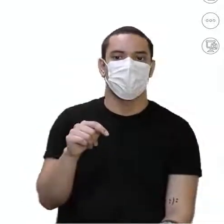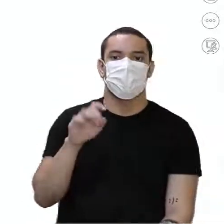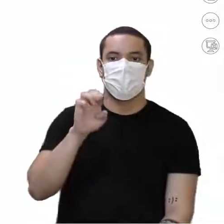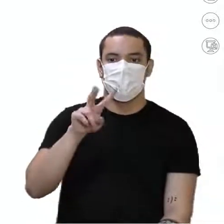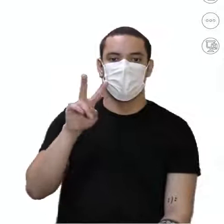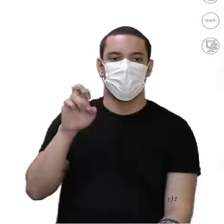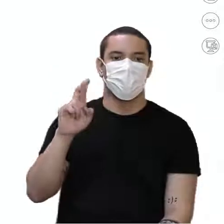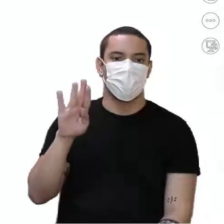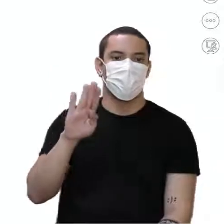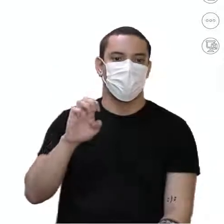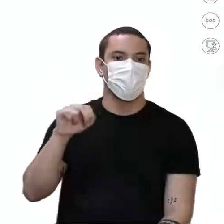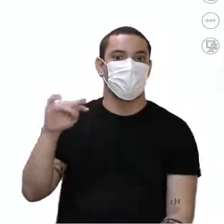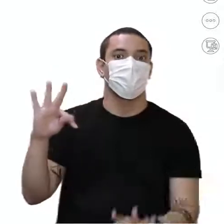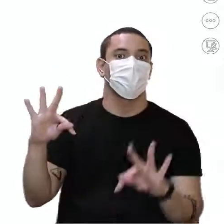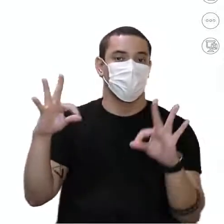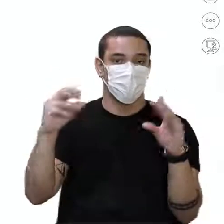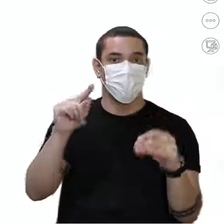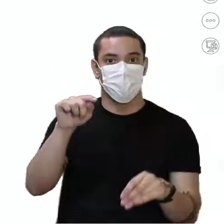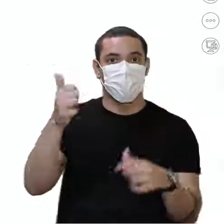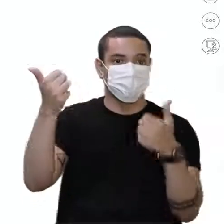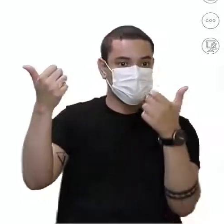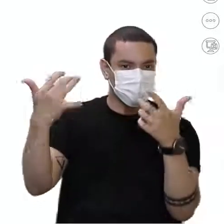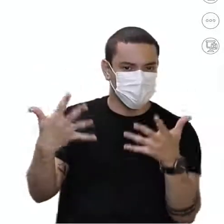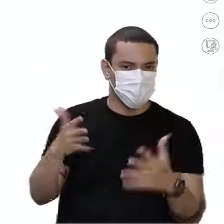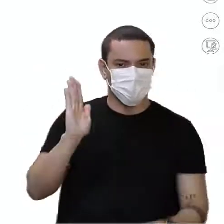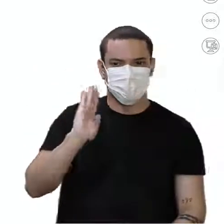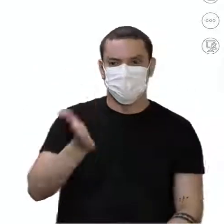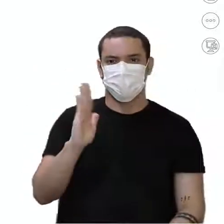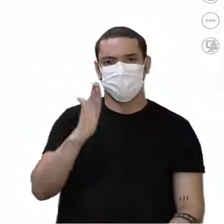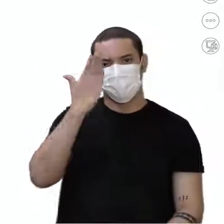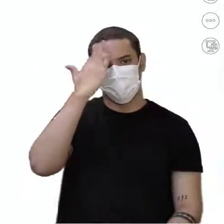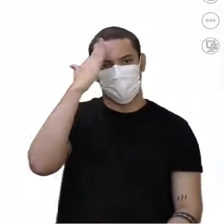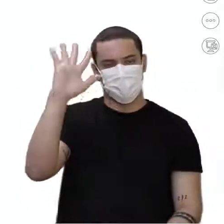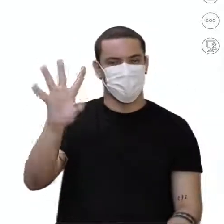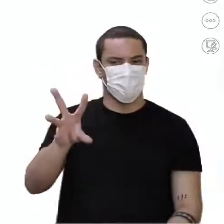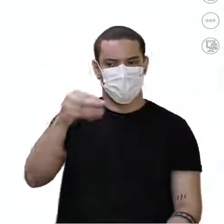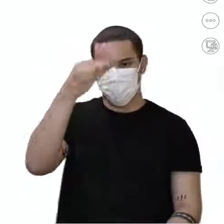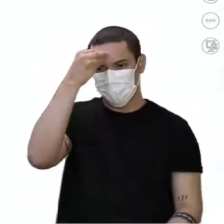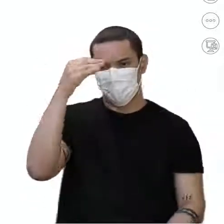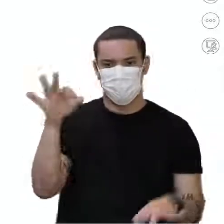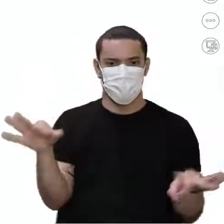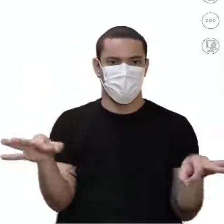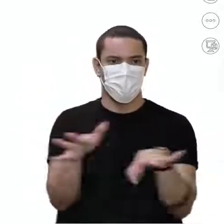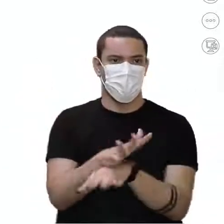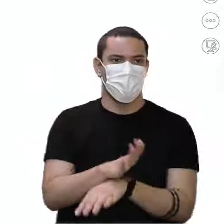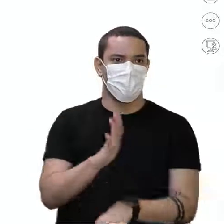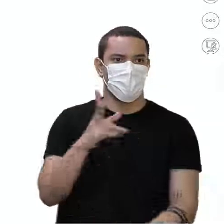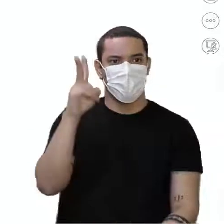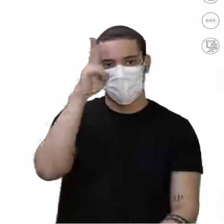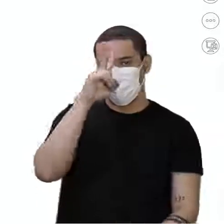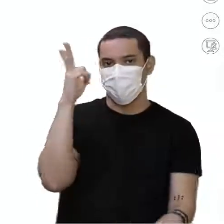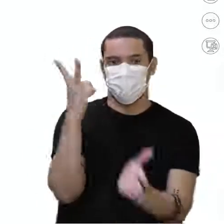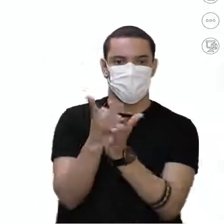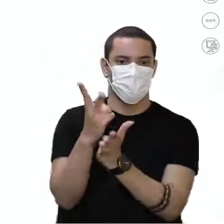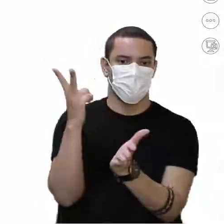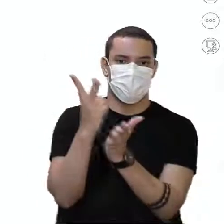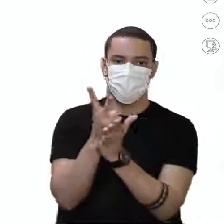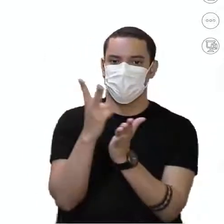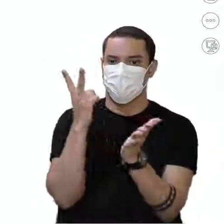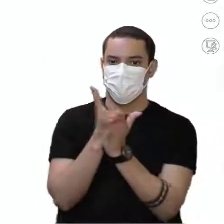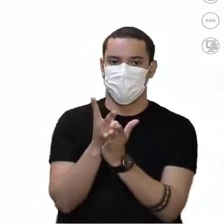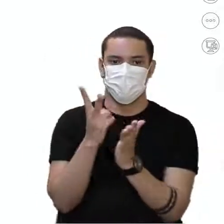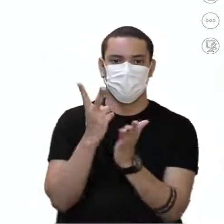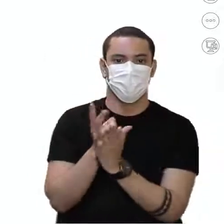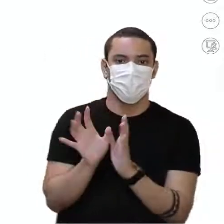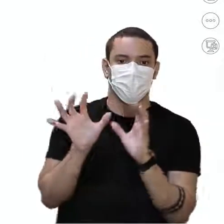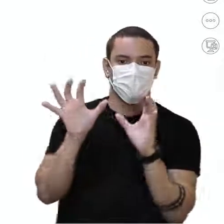situação de falar da segunda pessoa, você já vai colocar na cabeça isso e vai lembrar sempre dessa estrutura. Have